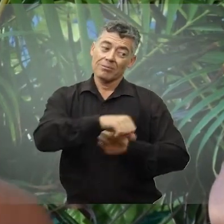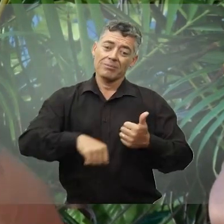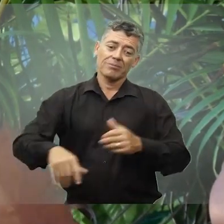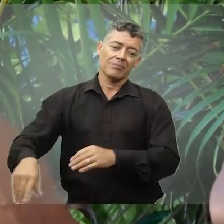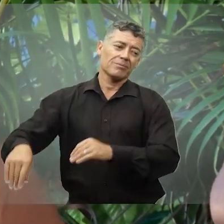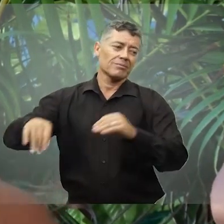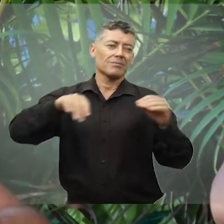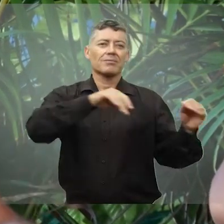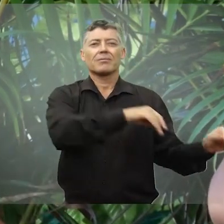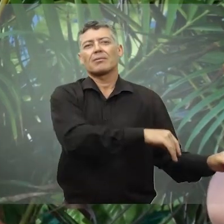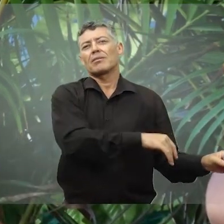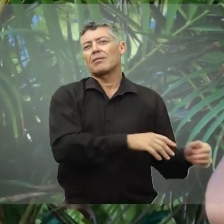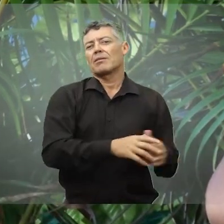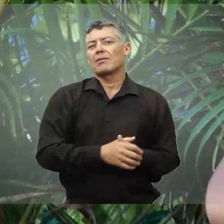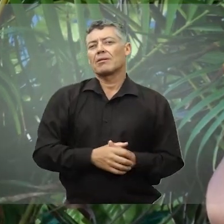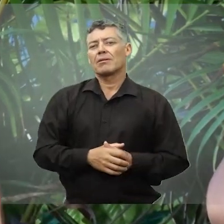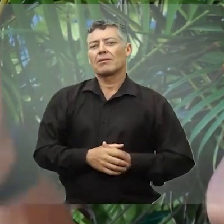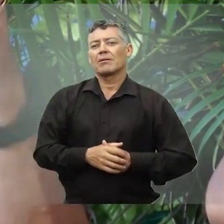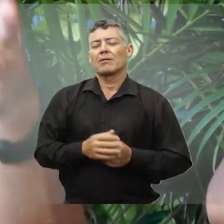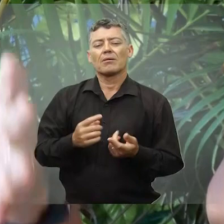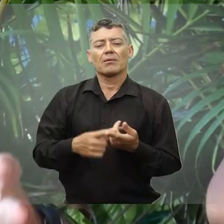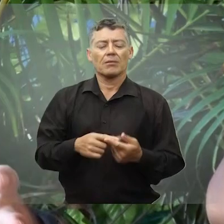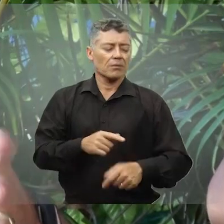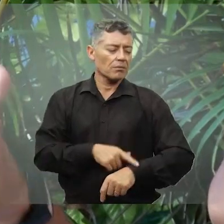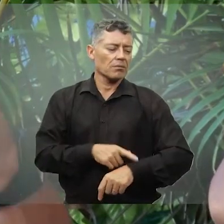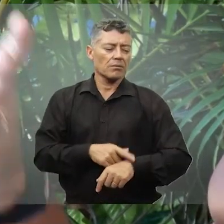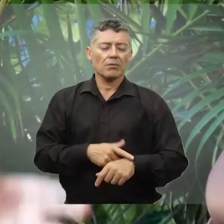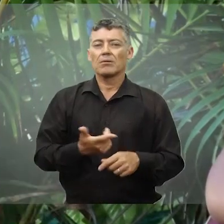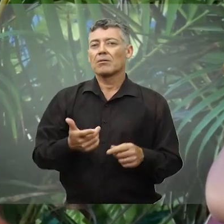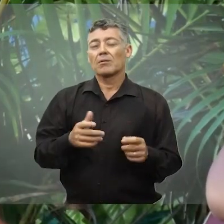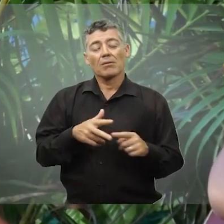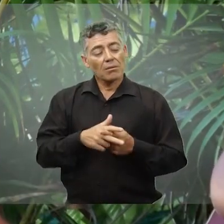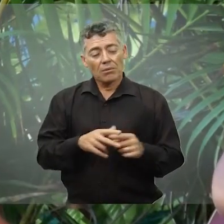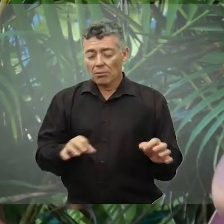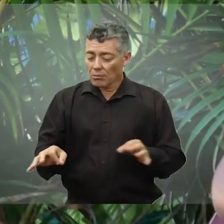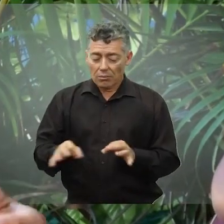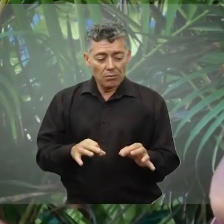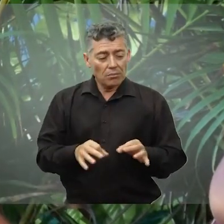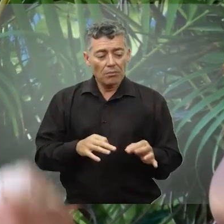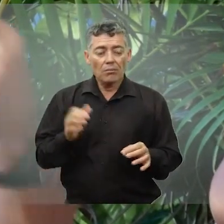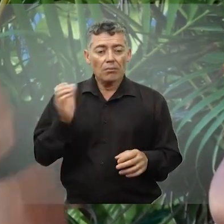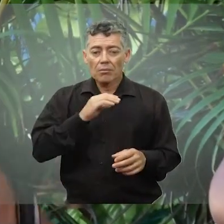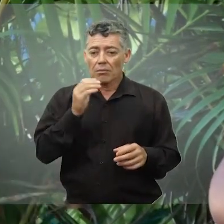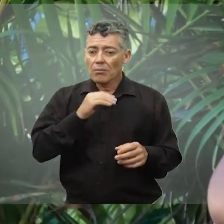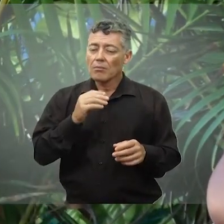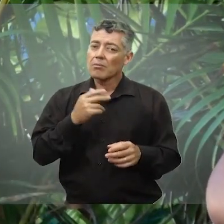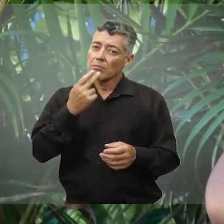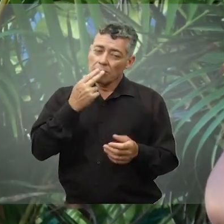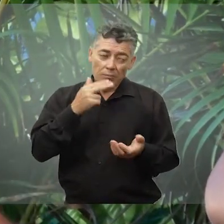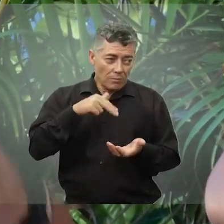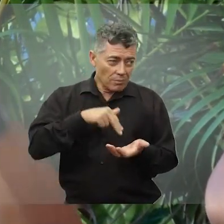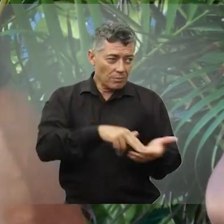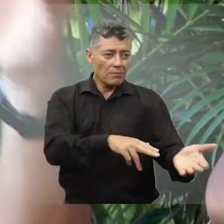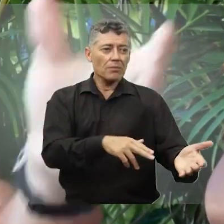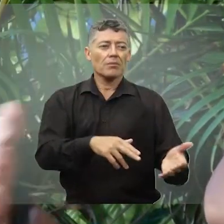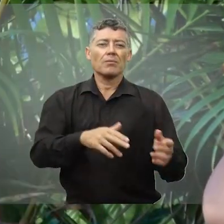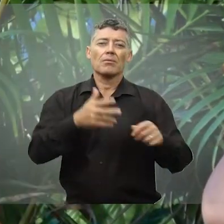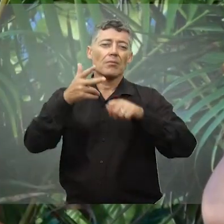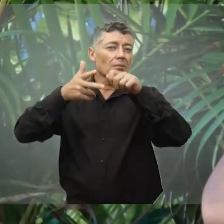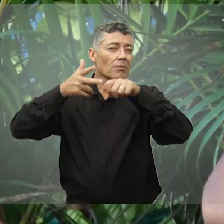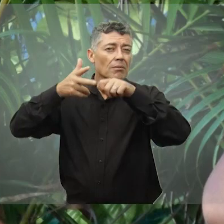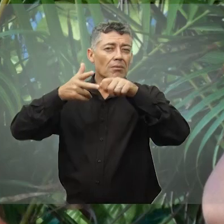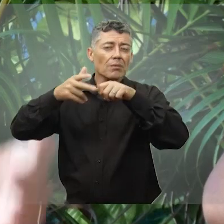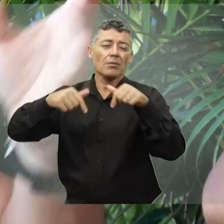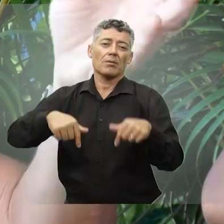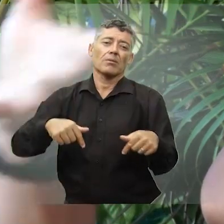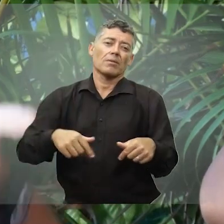a mudança não ficou pronta a tempo, tinha que arrumar tudo às pressas. E aí ela mandou um vídeo, ela arrumando a